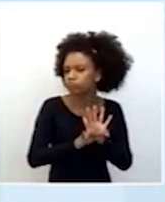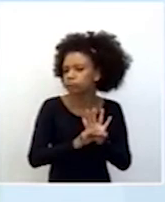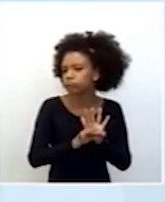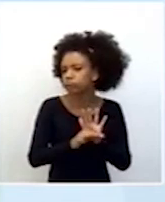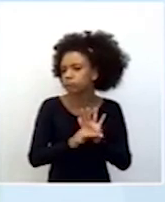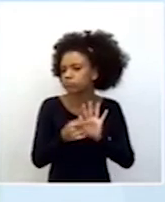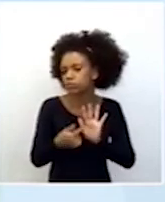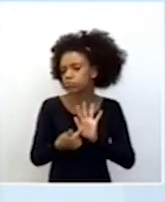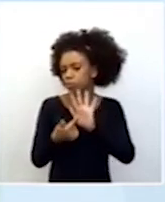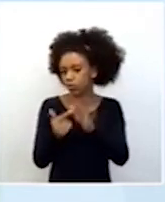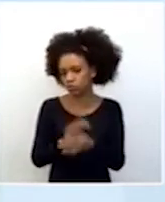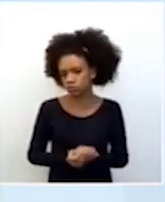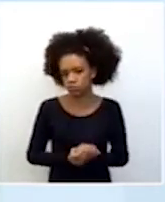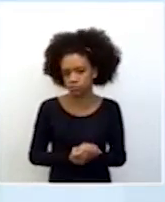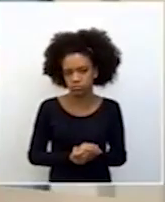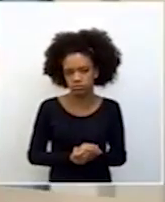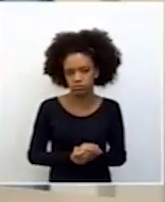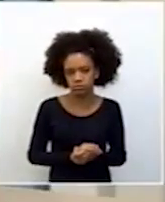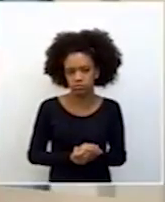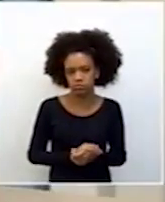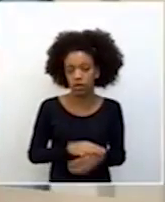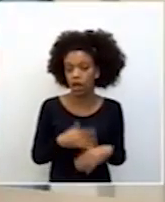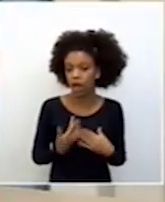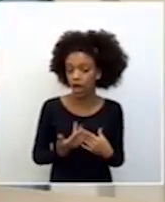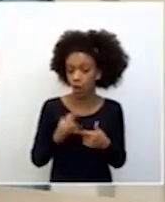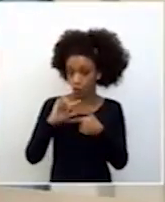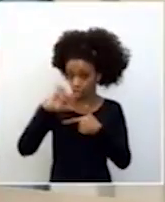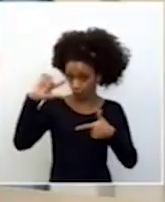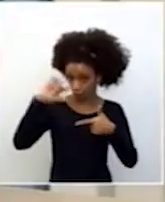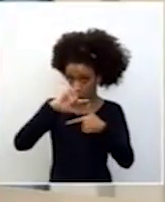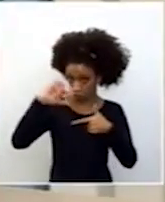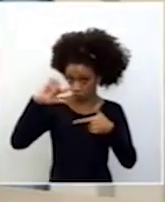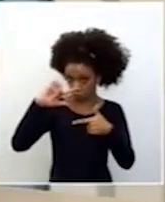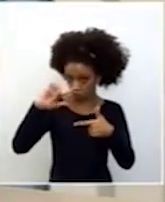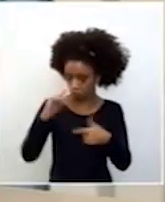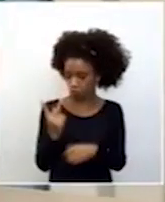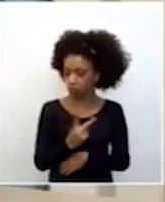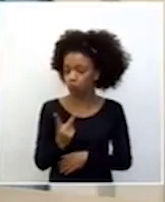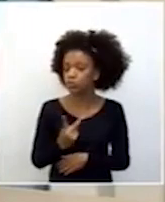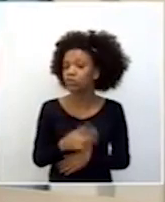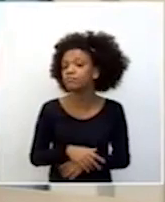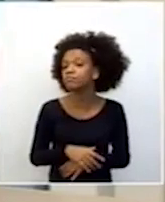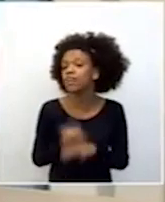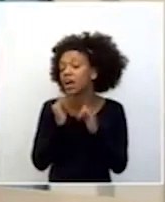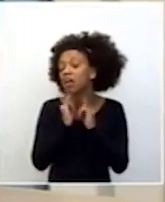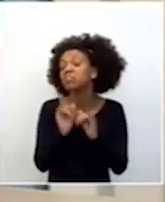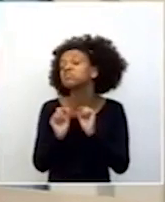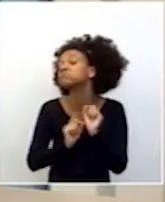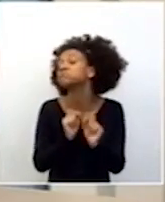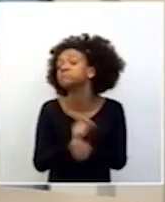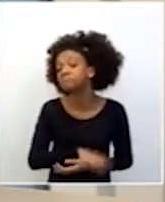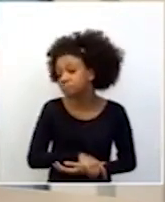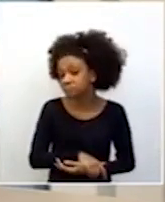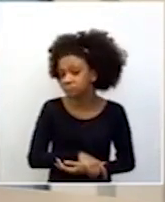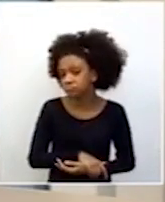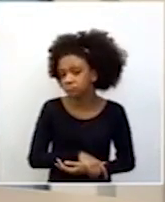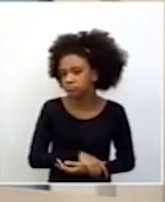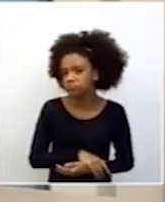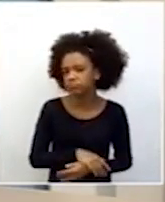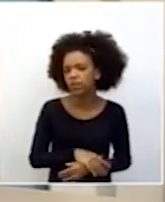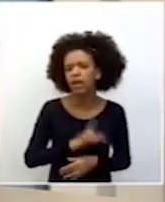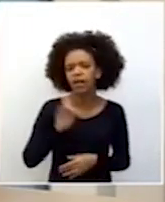gente? A imagem daqueles dois ursos. Que mensagem passam esses dois ursos? Depois, ó,